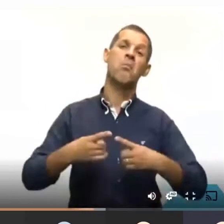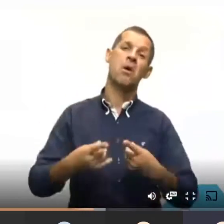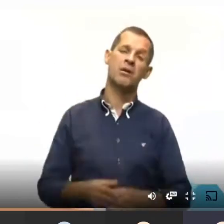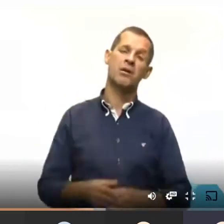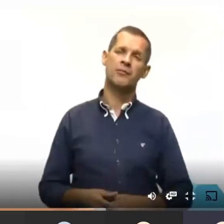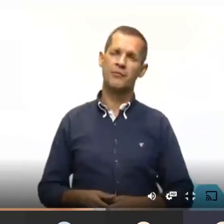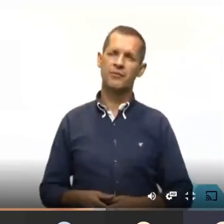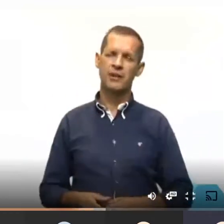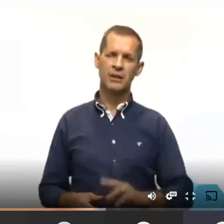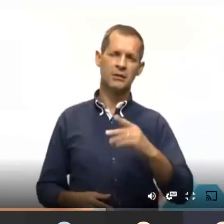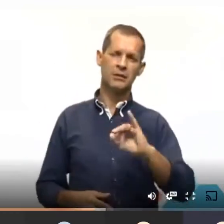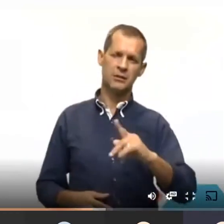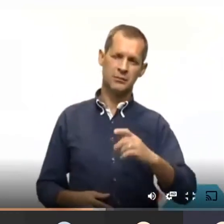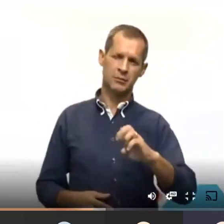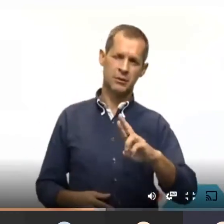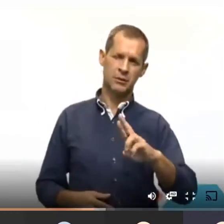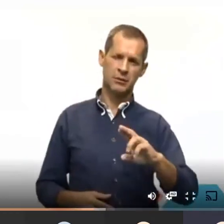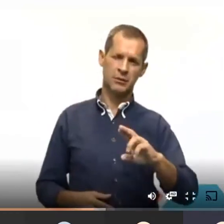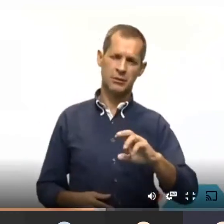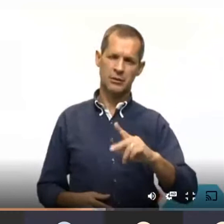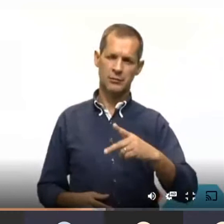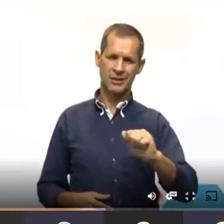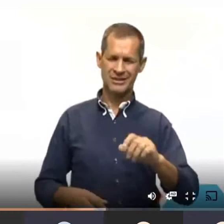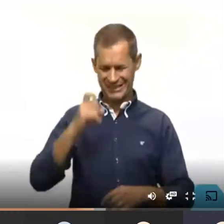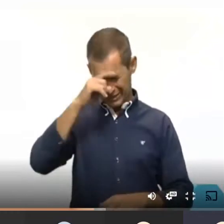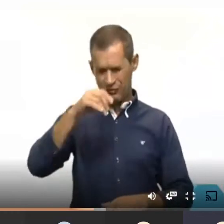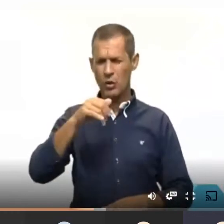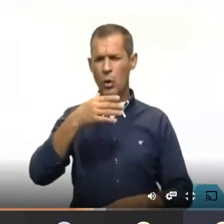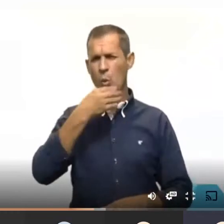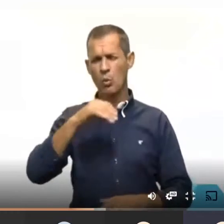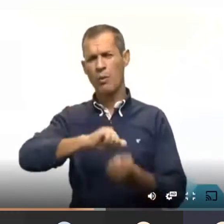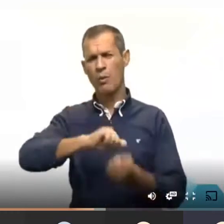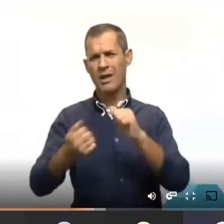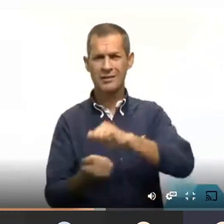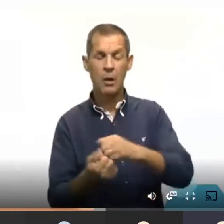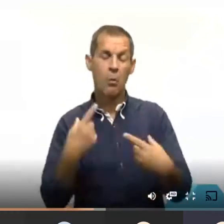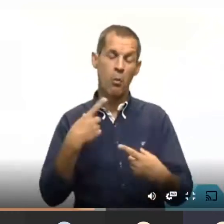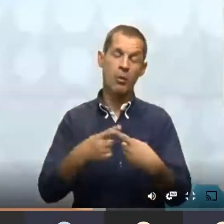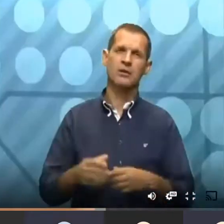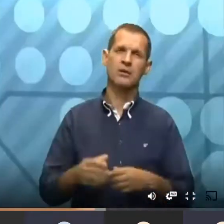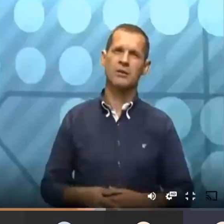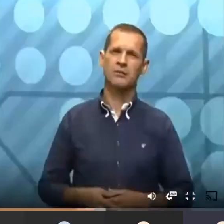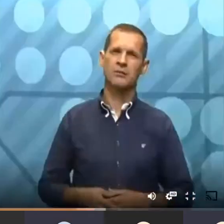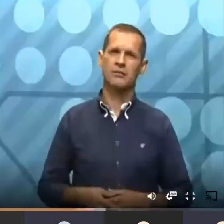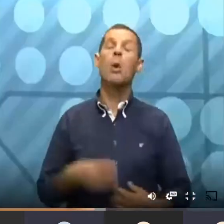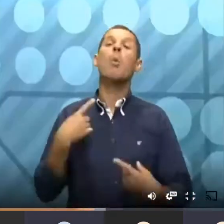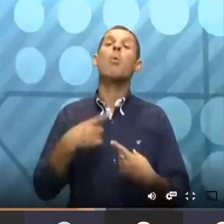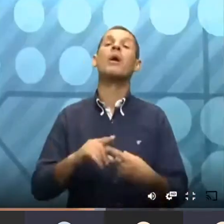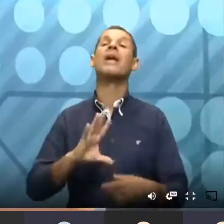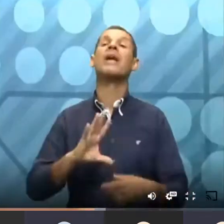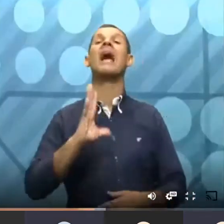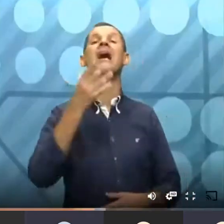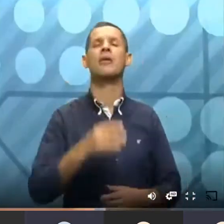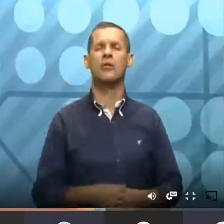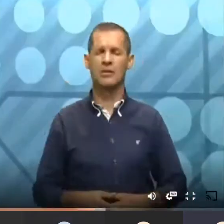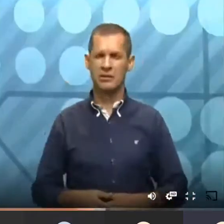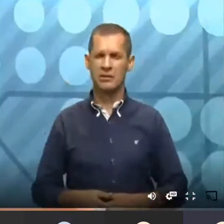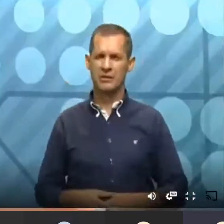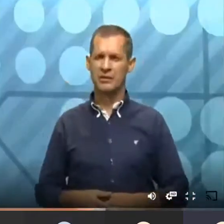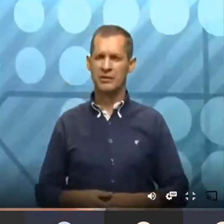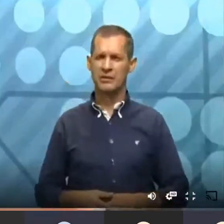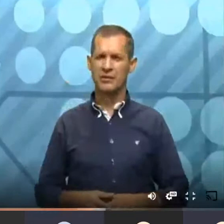E no caso da hiperplasia, é muito difícil para o homem se adaptar. Por quê? Porque ocorre